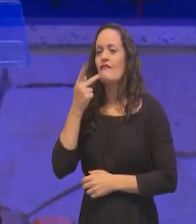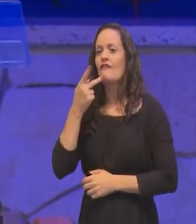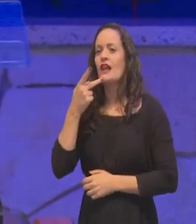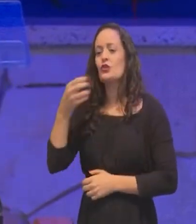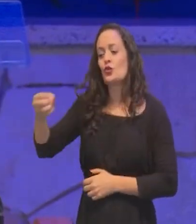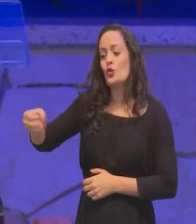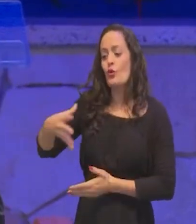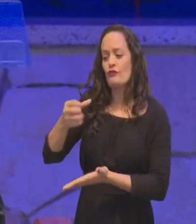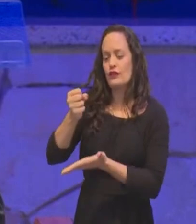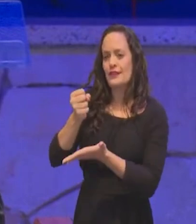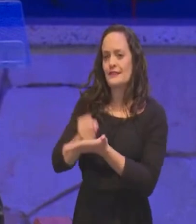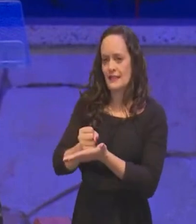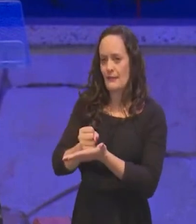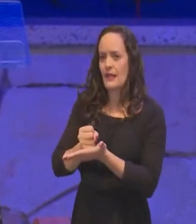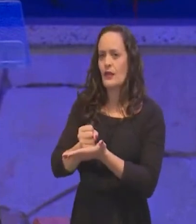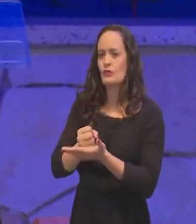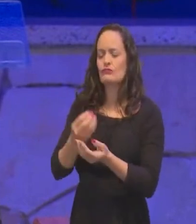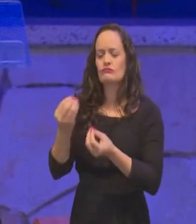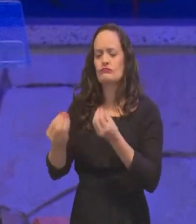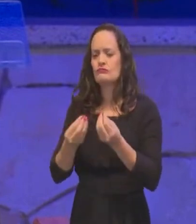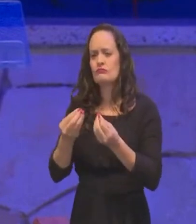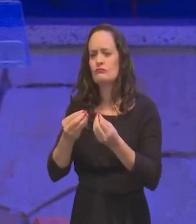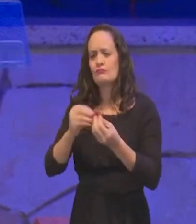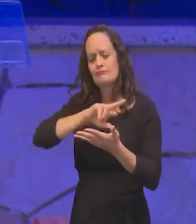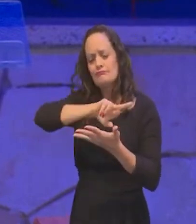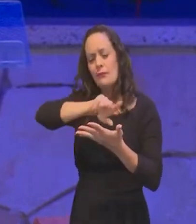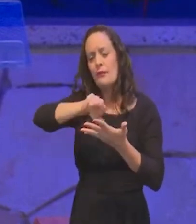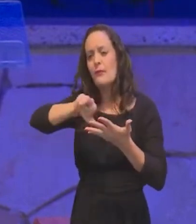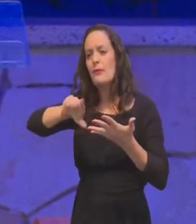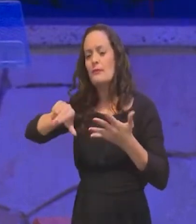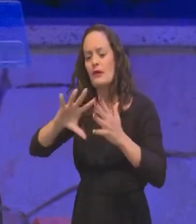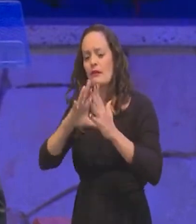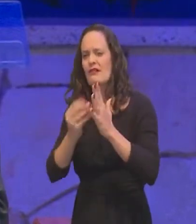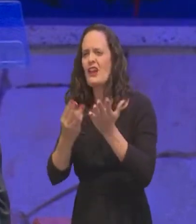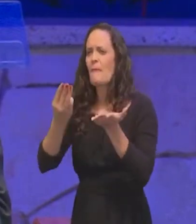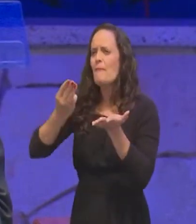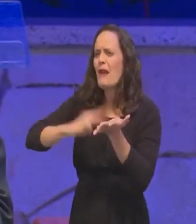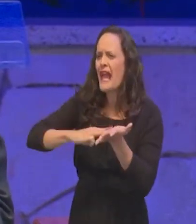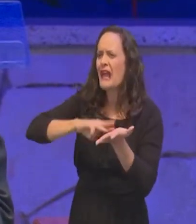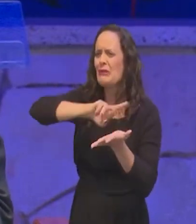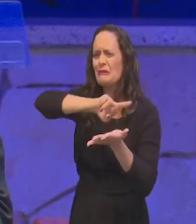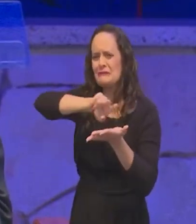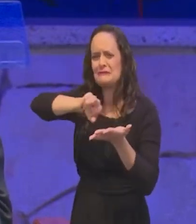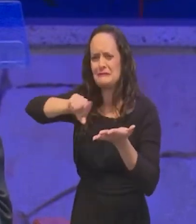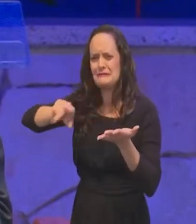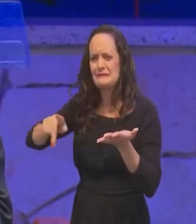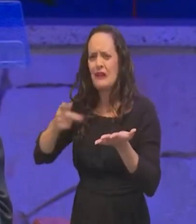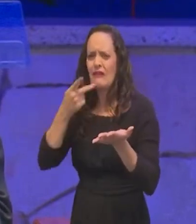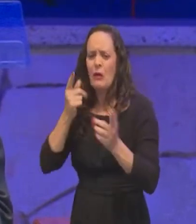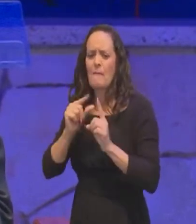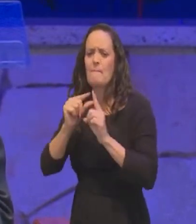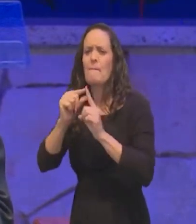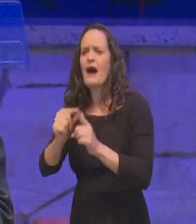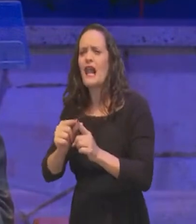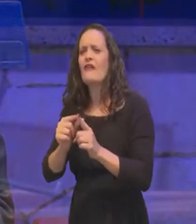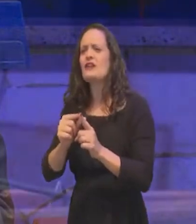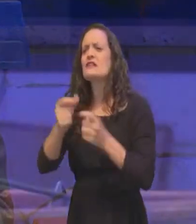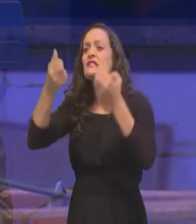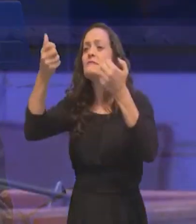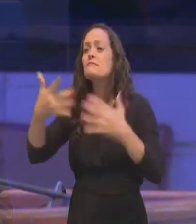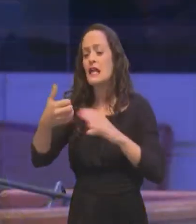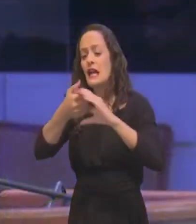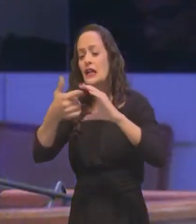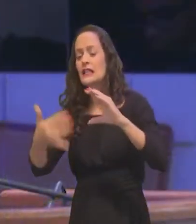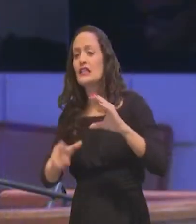Testamento, natureza da igreja, figuras bíblicas, membresia da igreja, palavras que descrevem os membros da igreja,